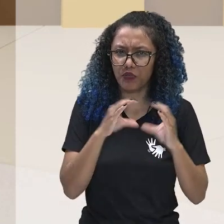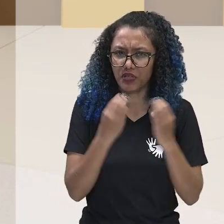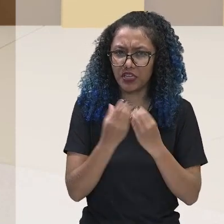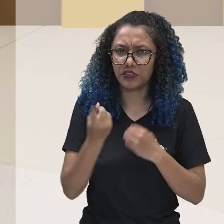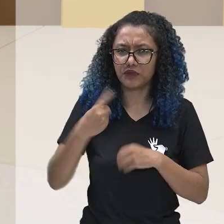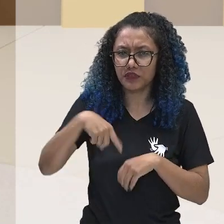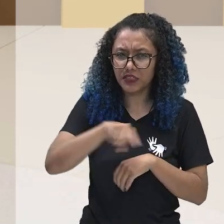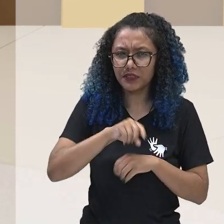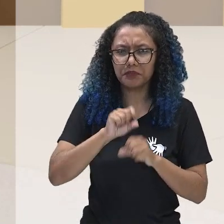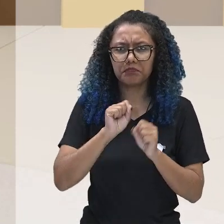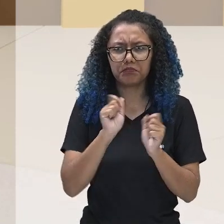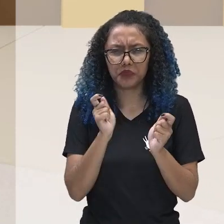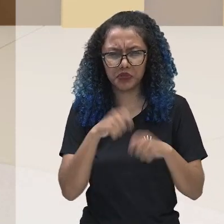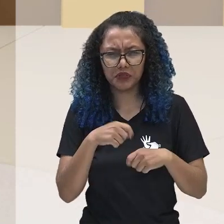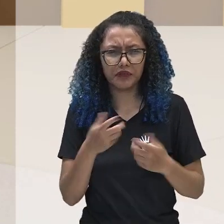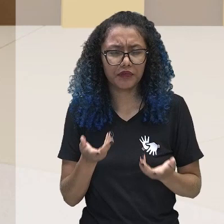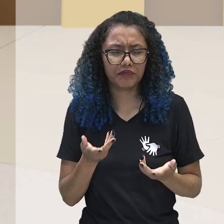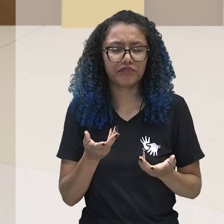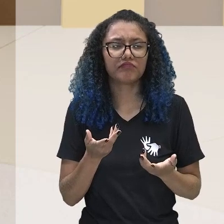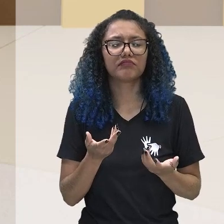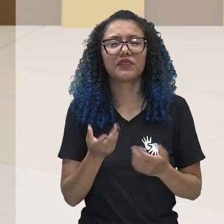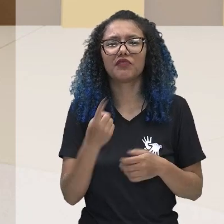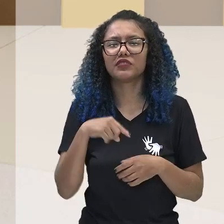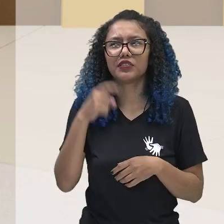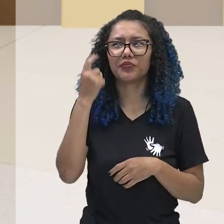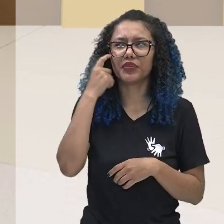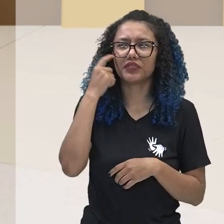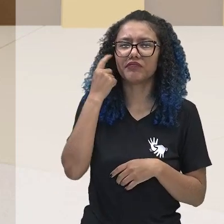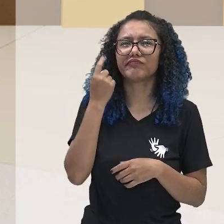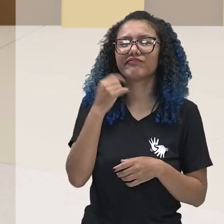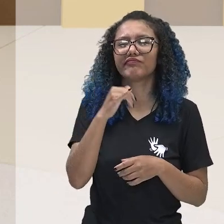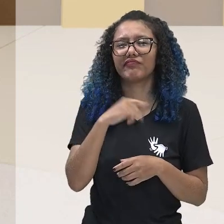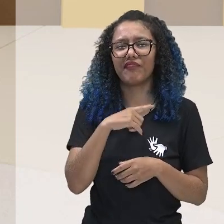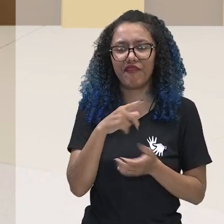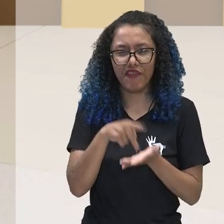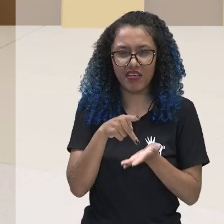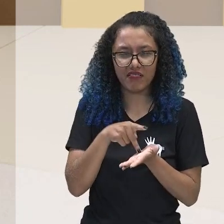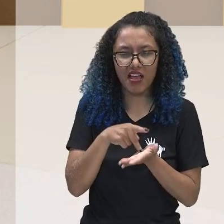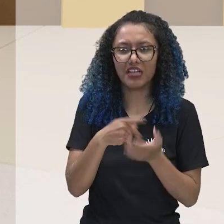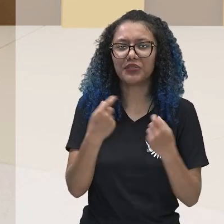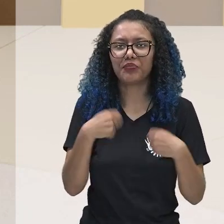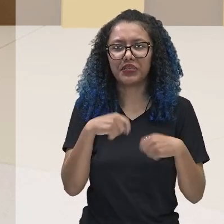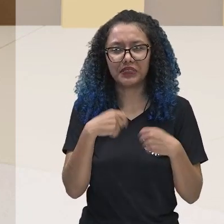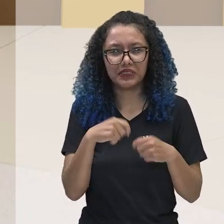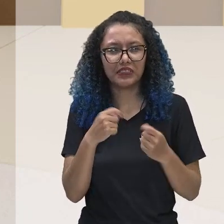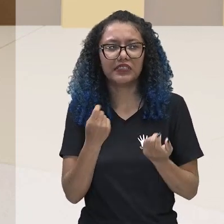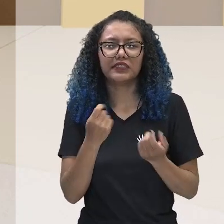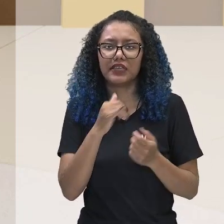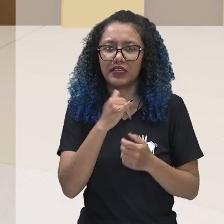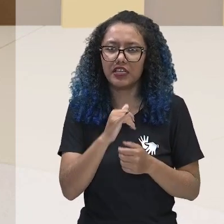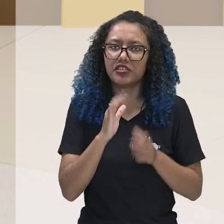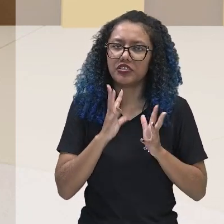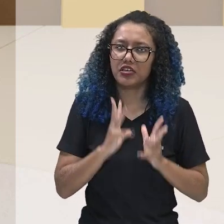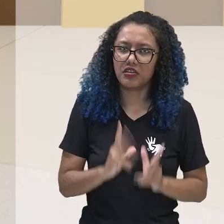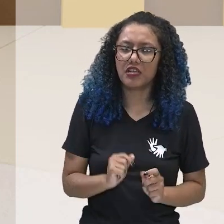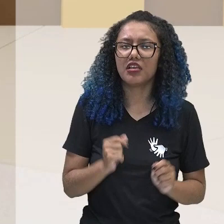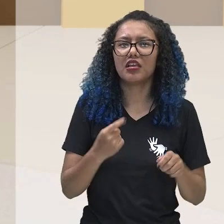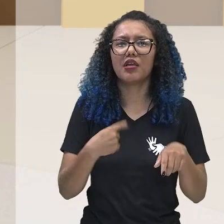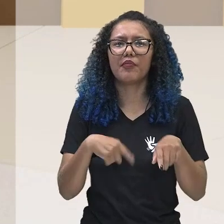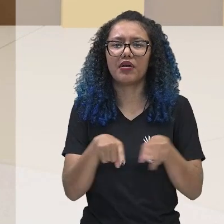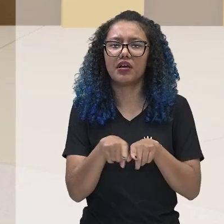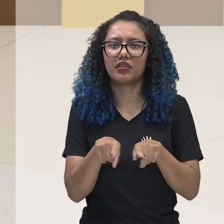enxergado, realmente nós precisamos de fontes de energia renováveis. Realmente nós precisamos pensar nas